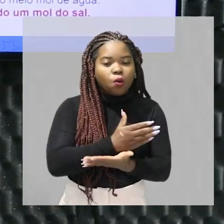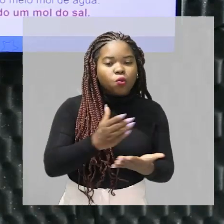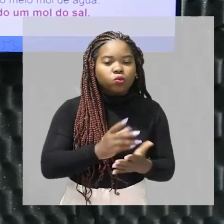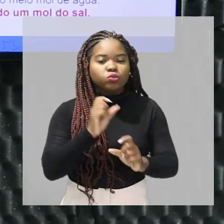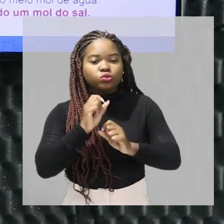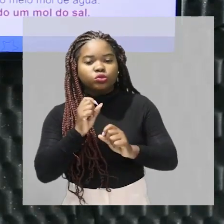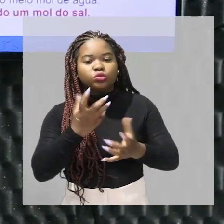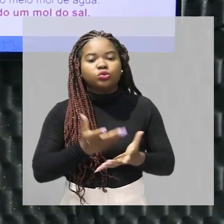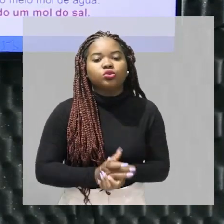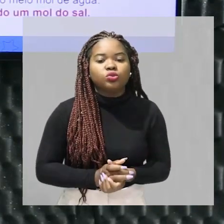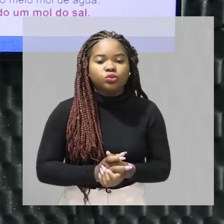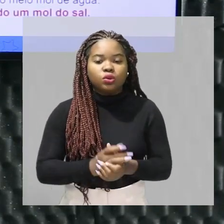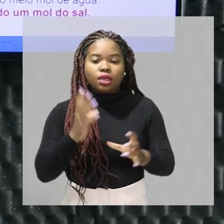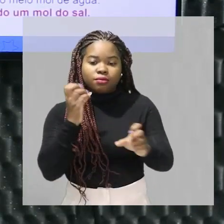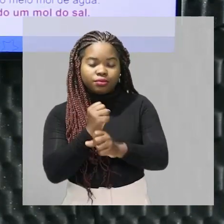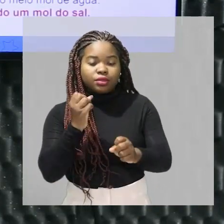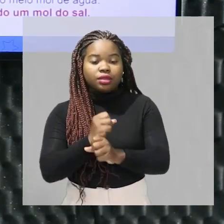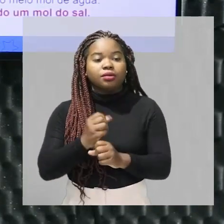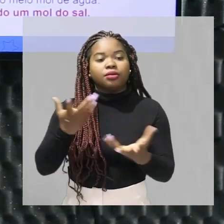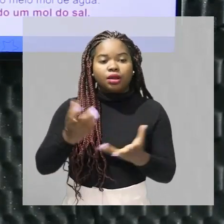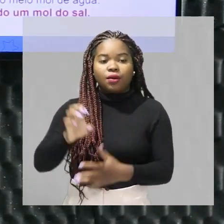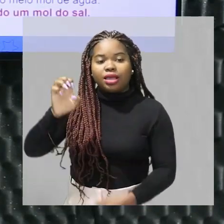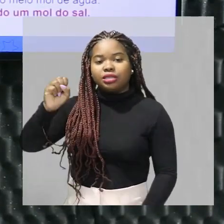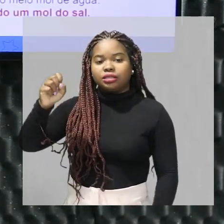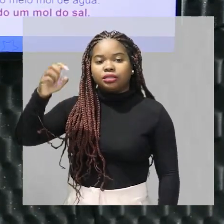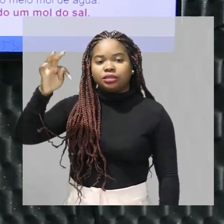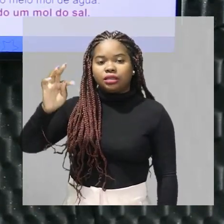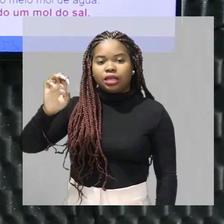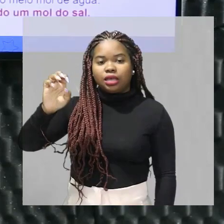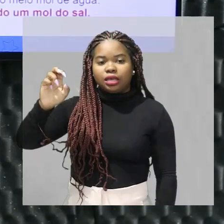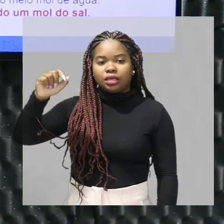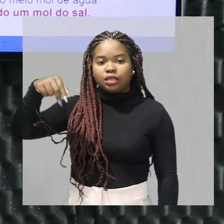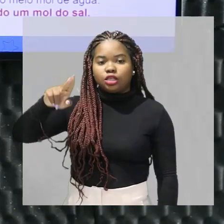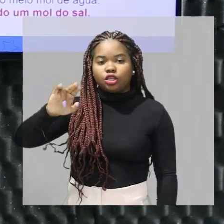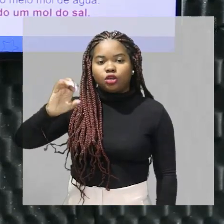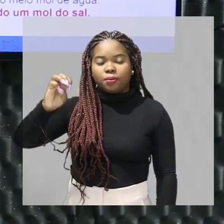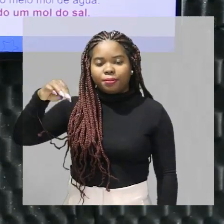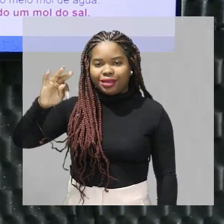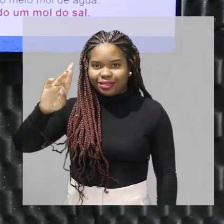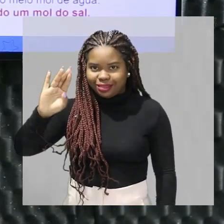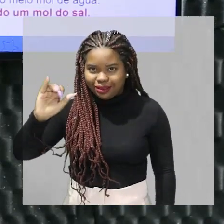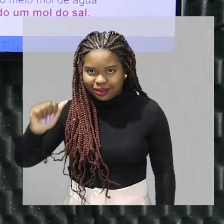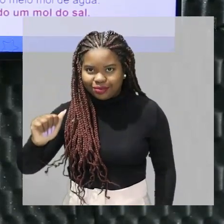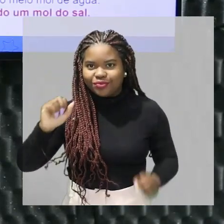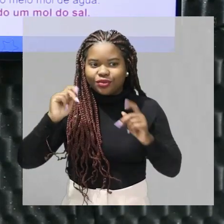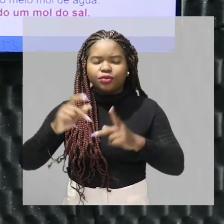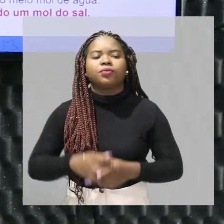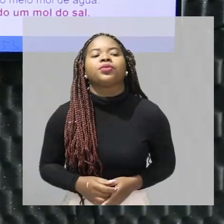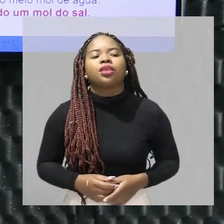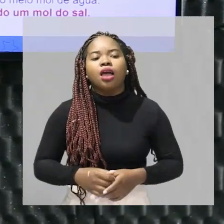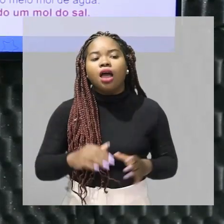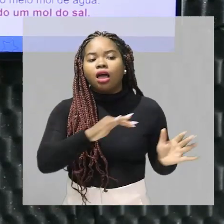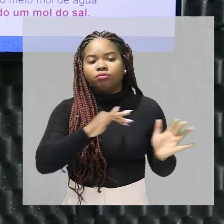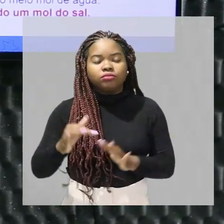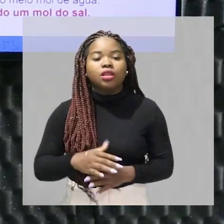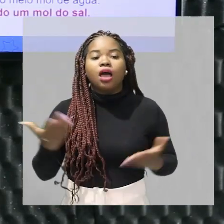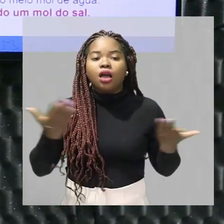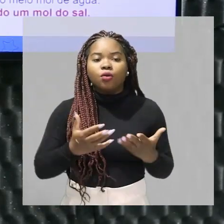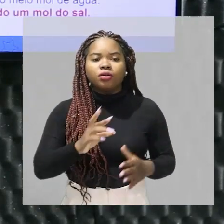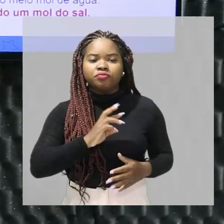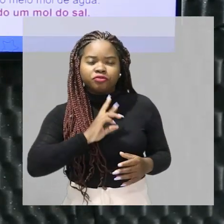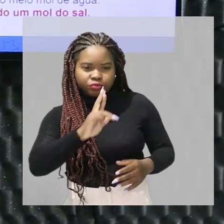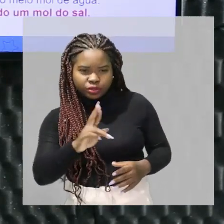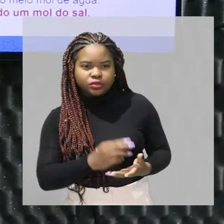turminha? A resolução. Reação de neutralização, né? Que reação é essa?